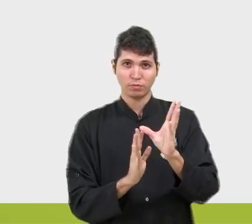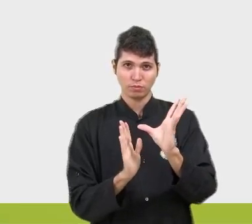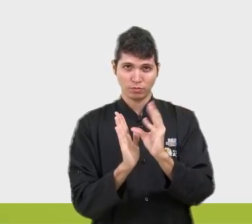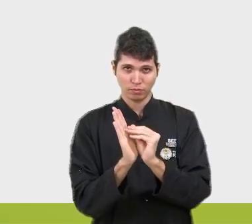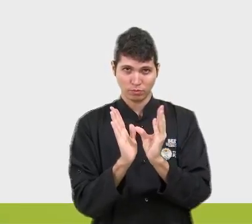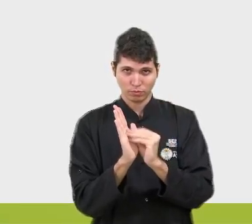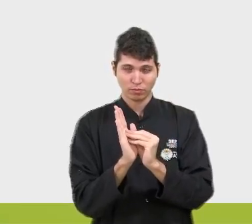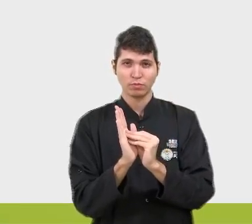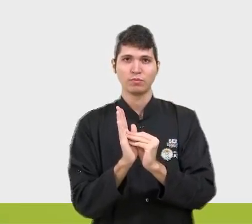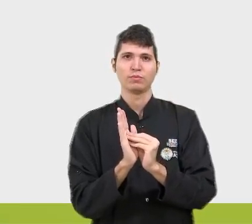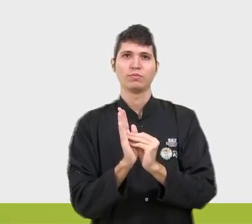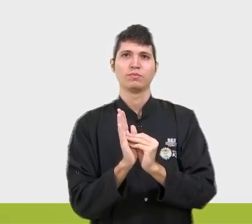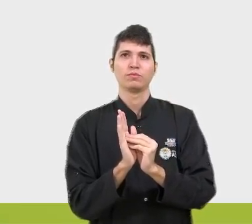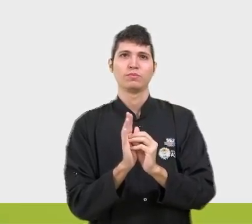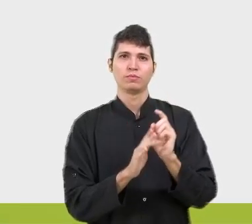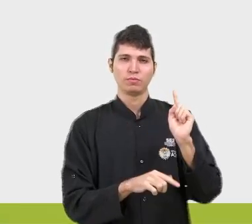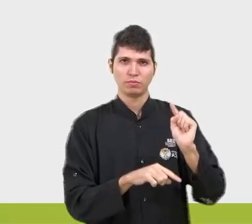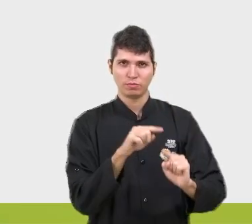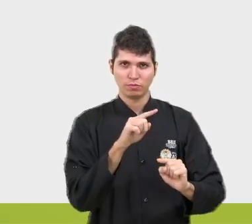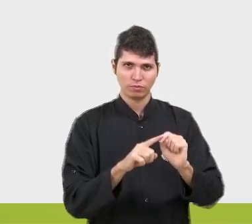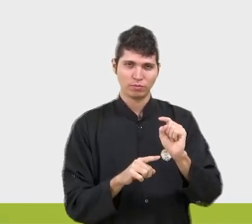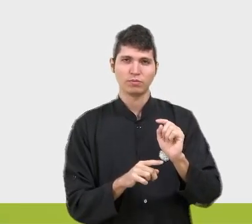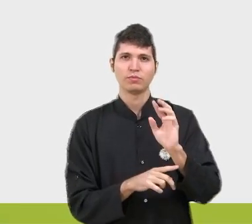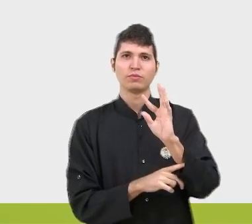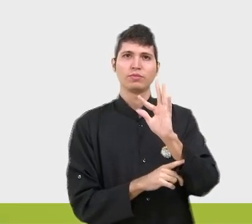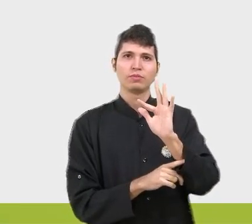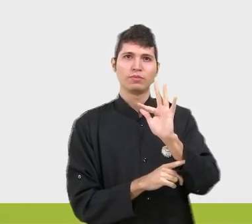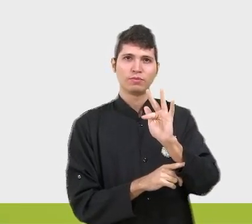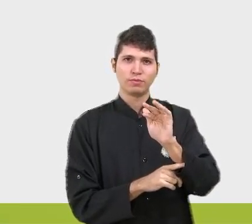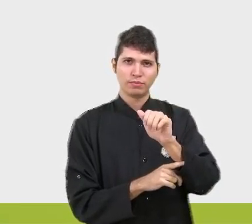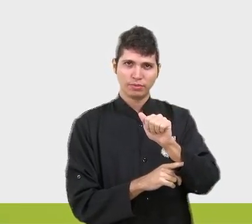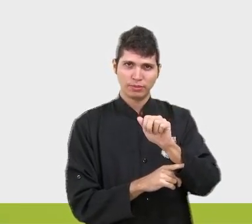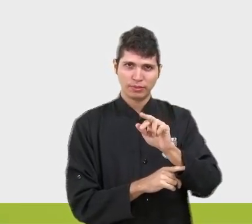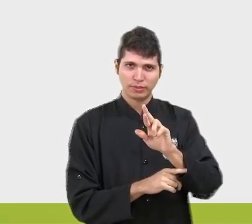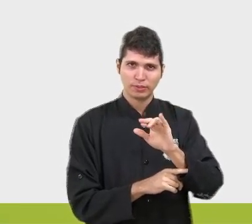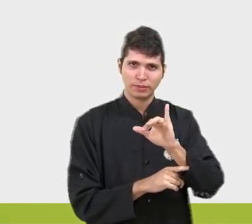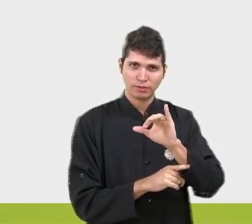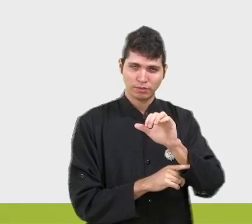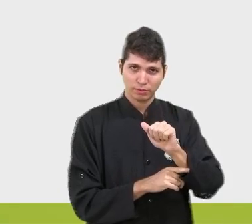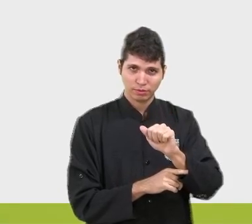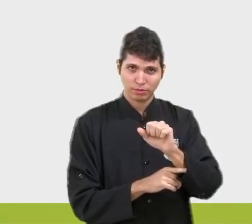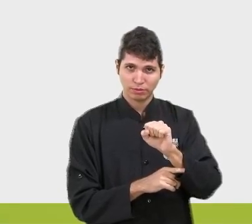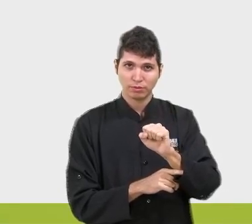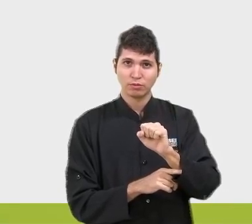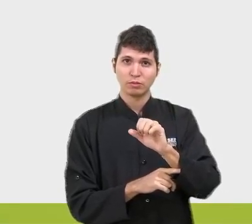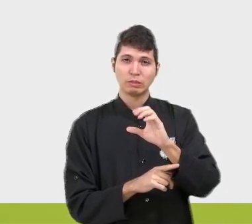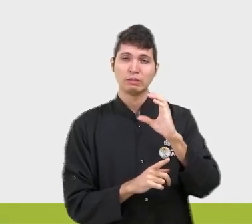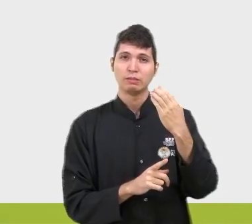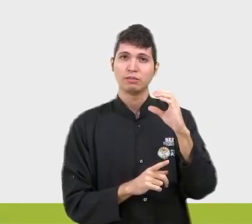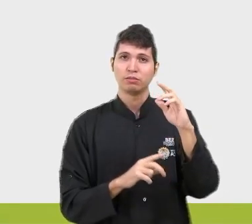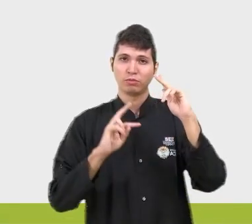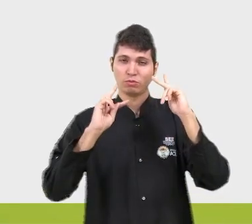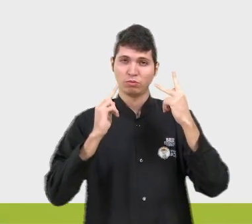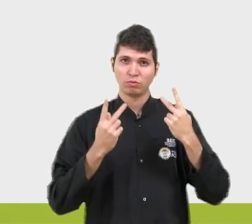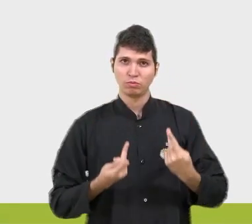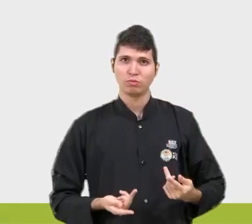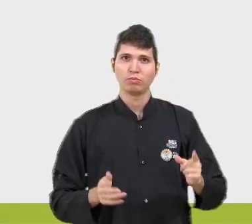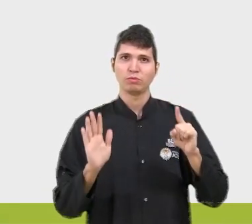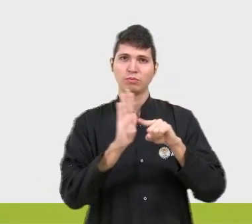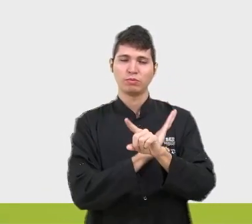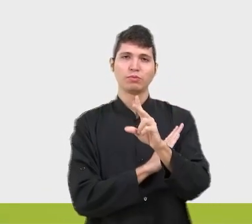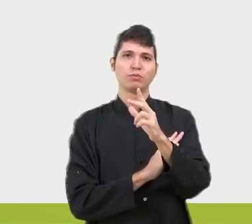questão para vocês do material Farias Brito, primeiro ano do ensino médio, de Ciências Humanas, questão 2,